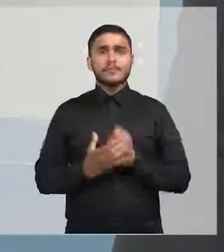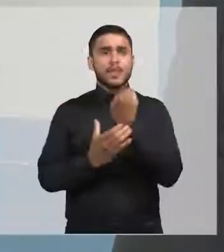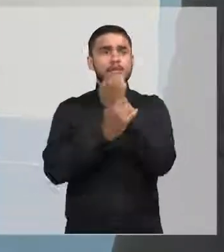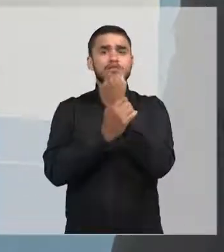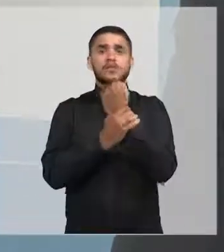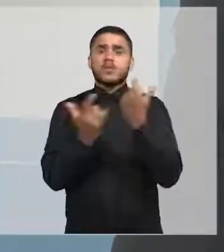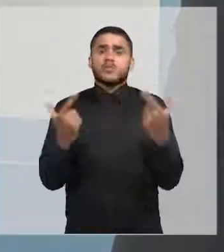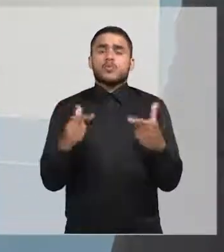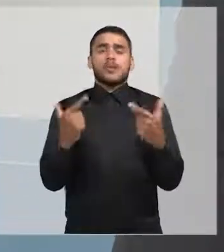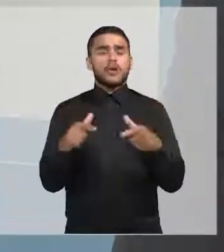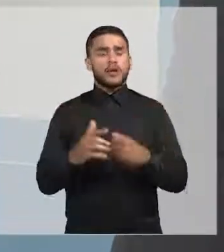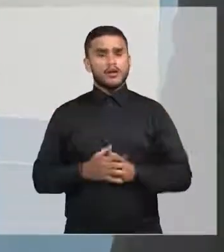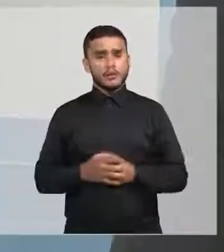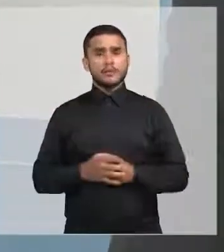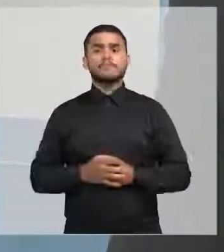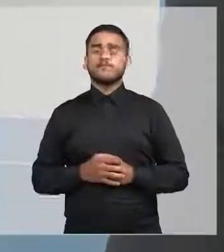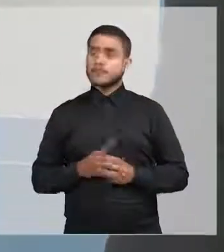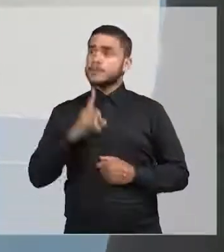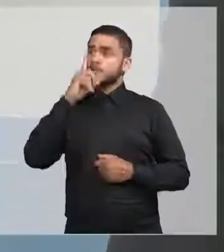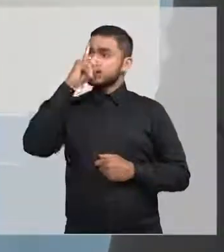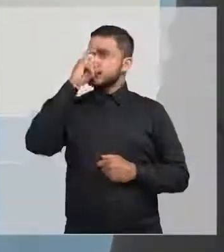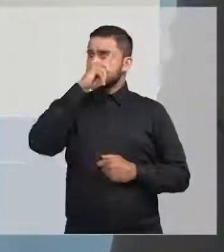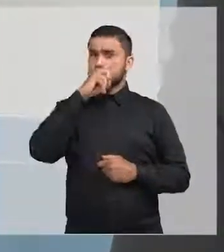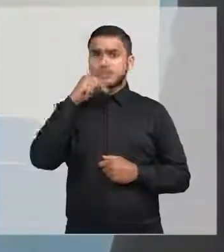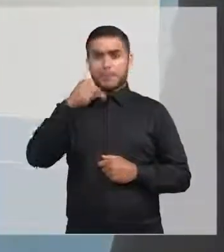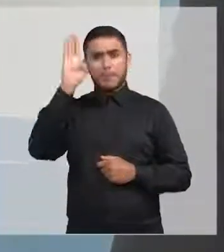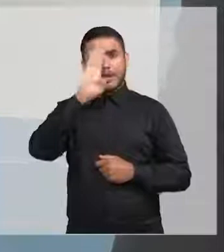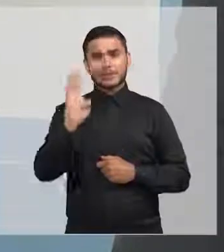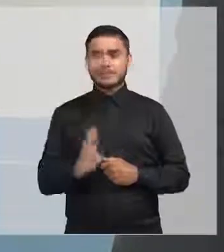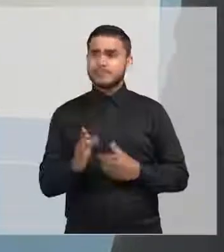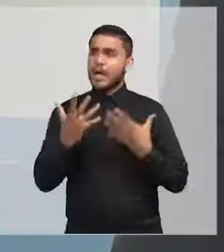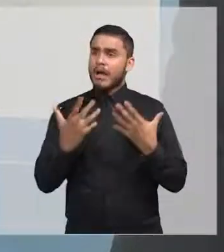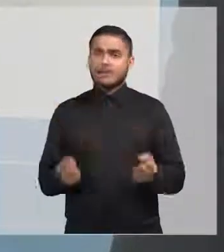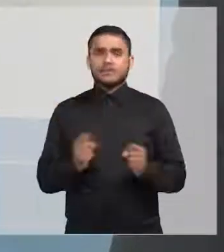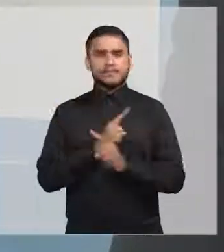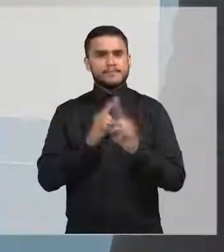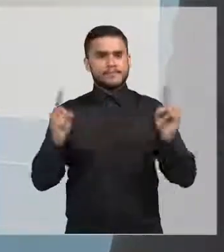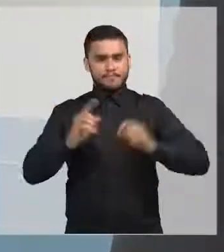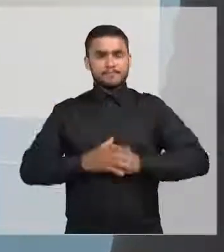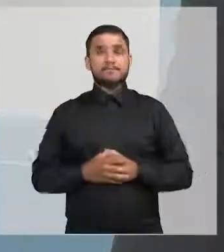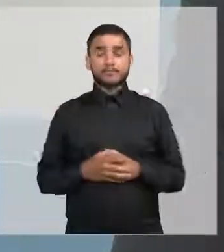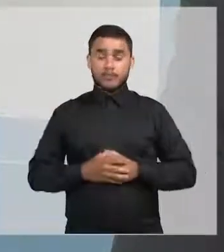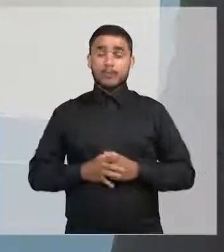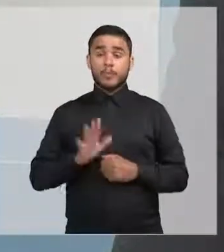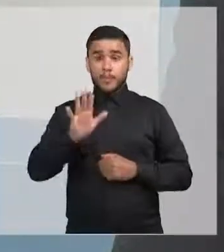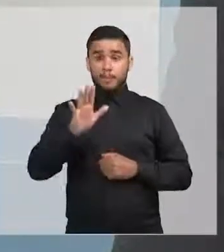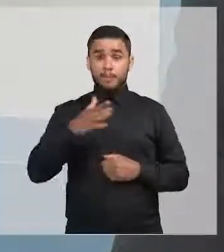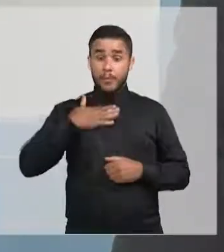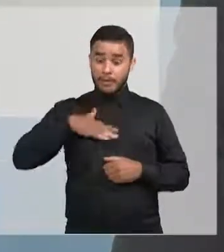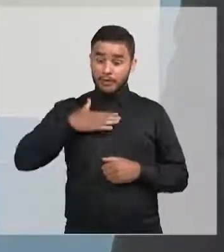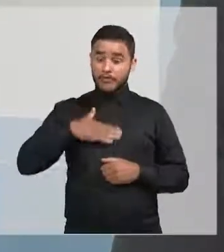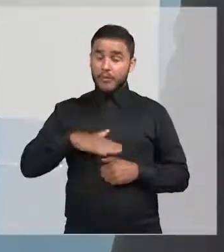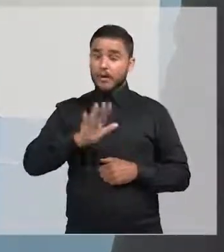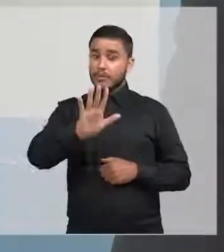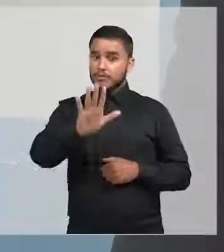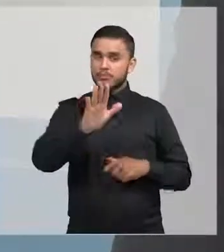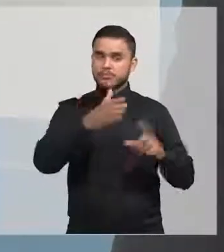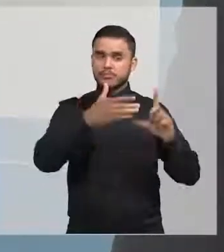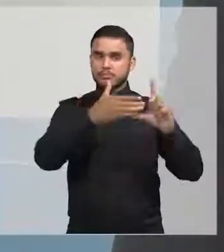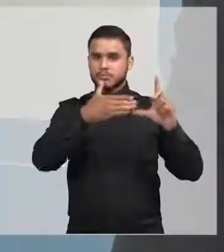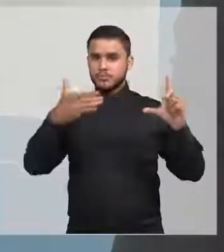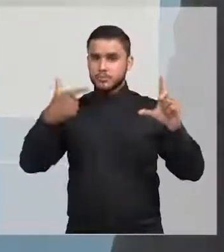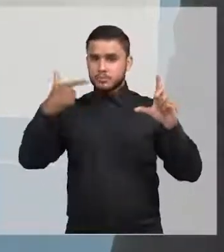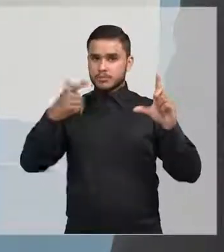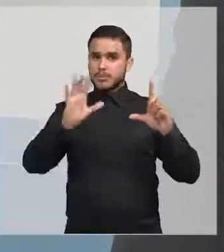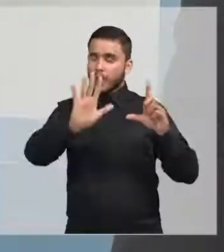ser discutida. Eu falei sobre a justiça agora. No próximo bloco, vamos falar de economia, vamos falar de ciência e tecnologia, vamos falar também de